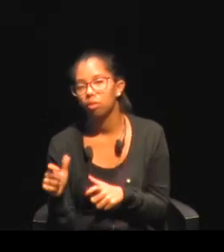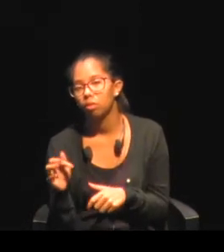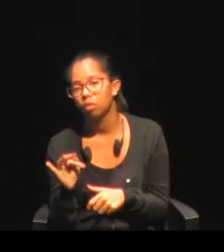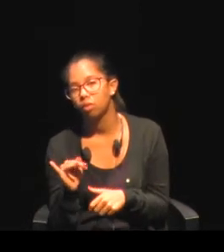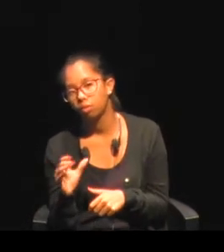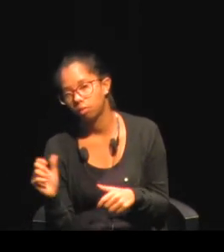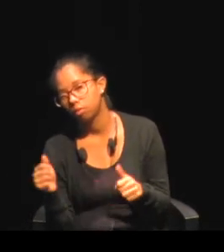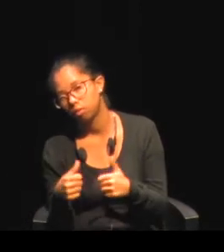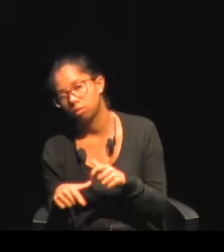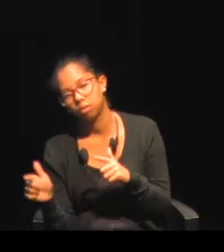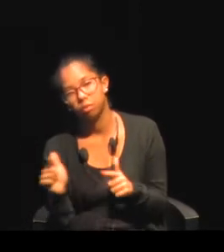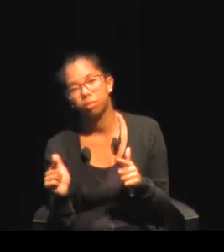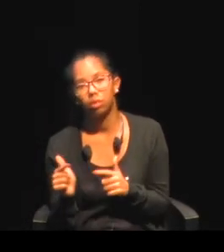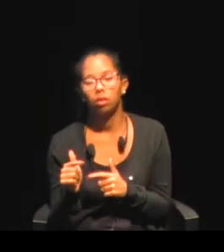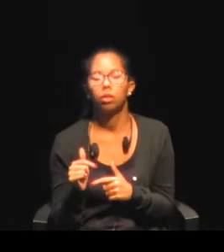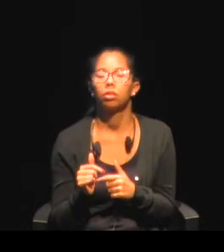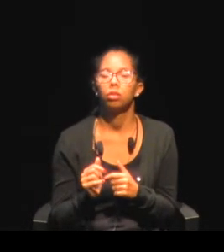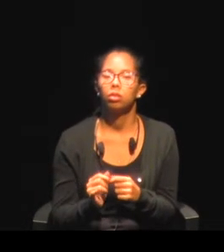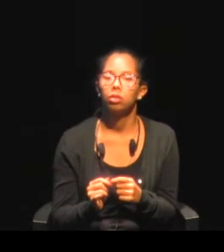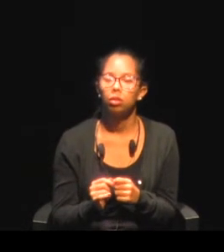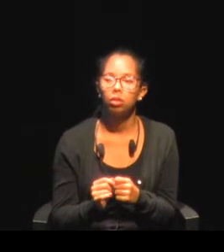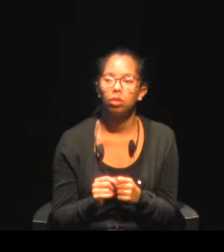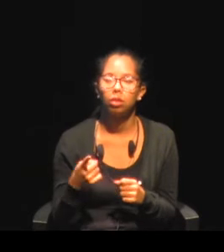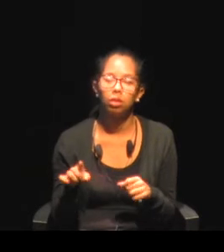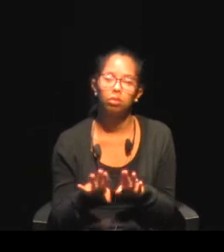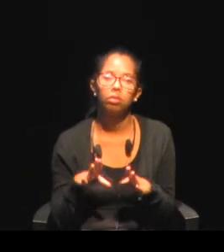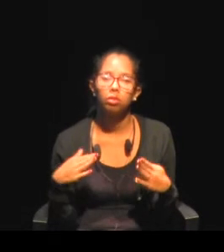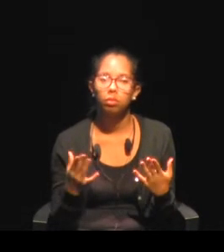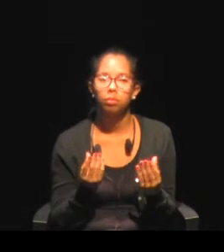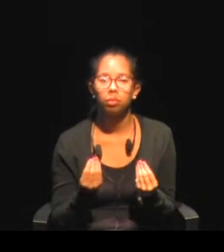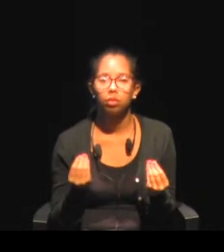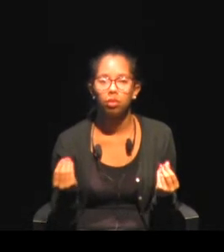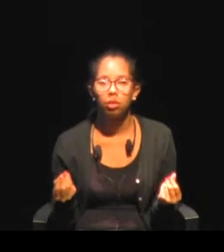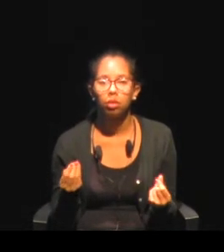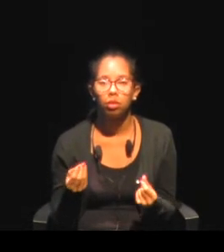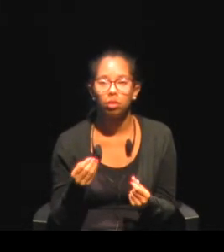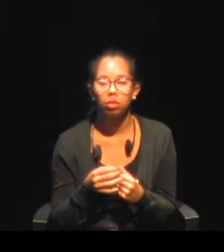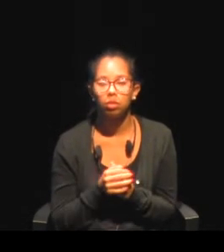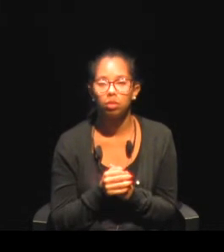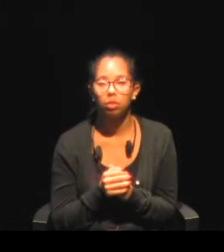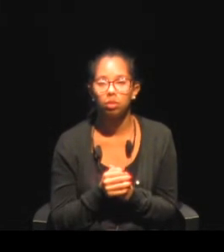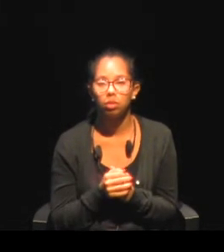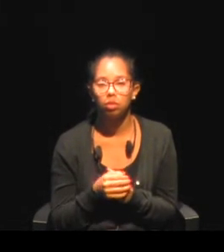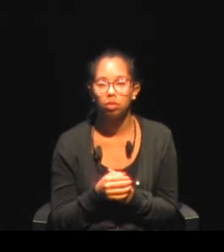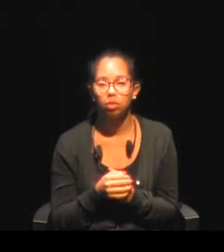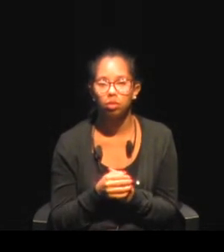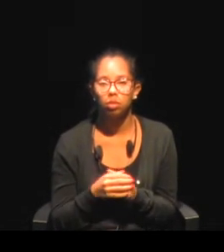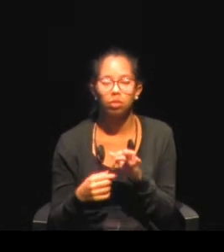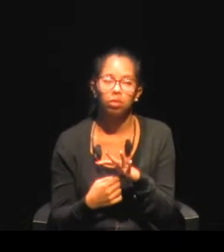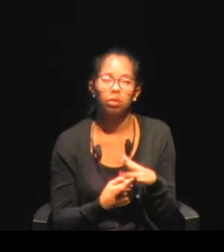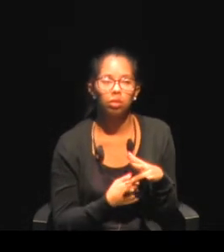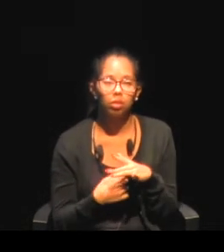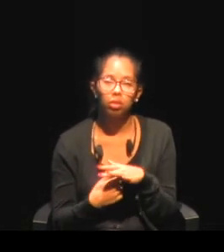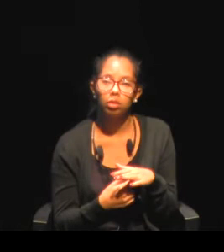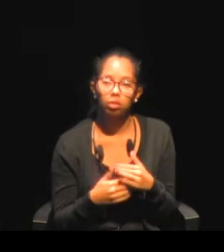serviços, de circulação vertical, de infraestrutura do museu. E ele se abre completamente, o mais possível, para um grande